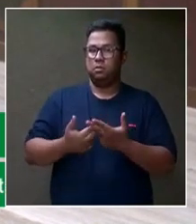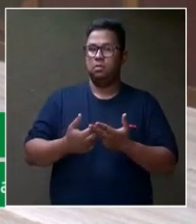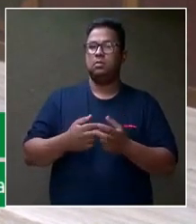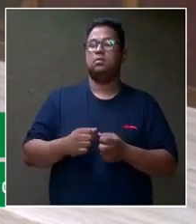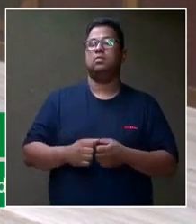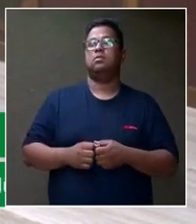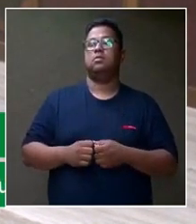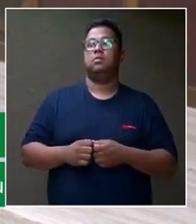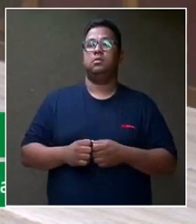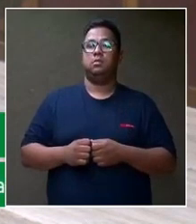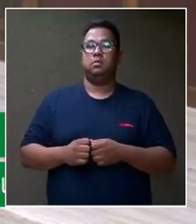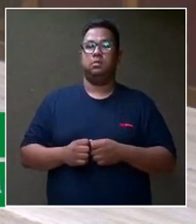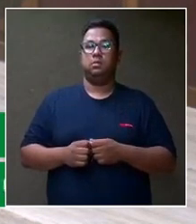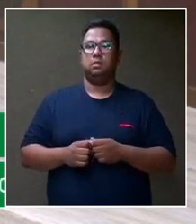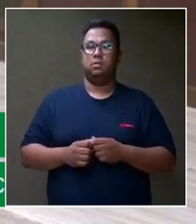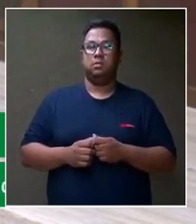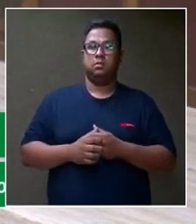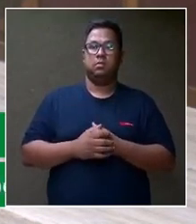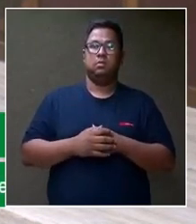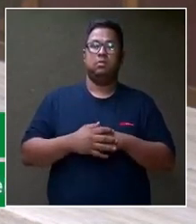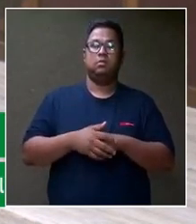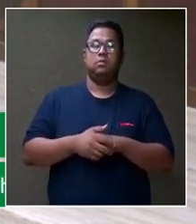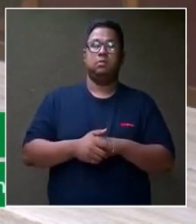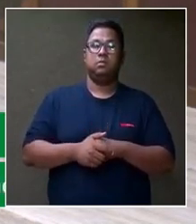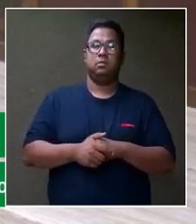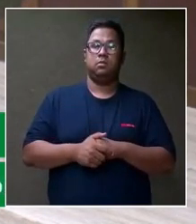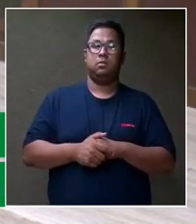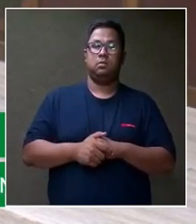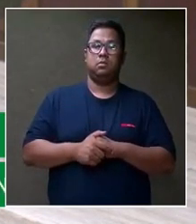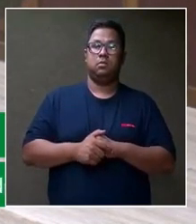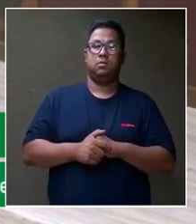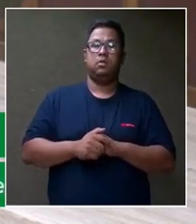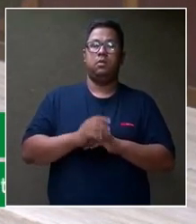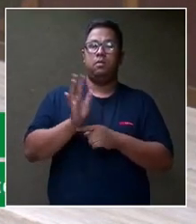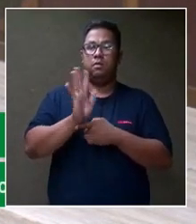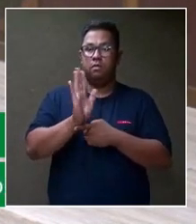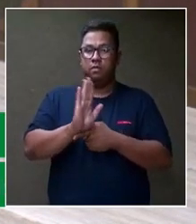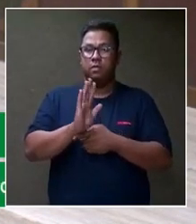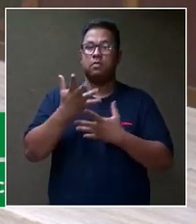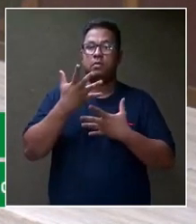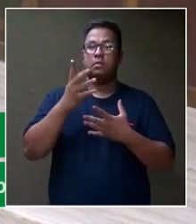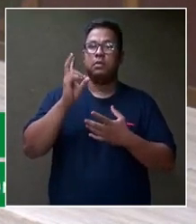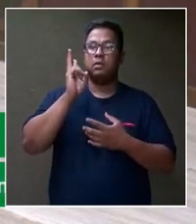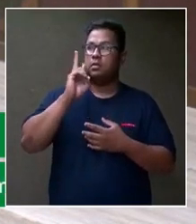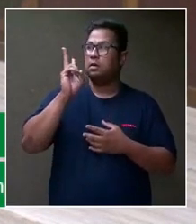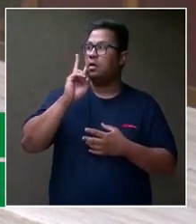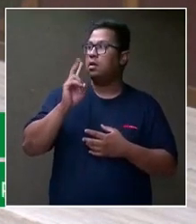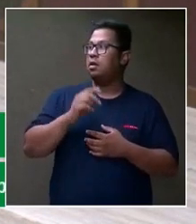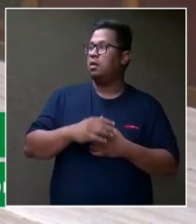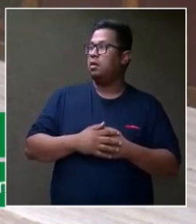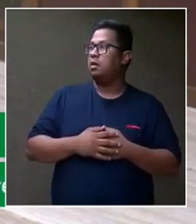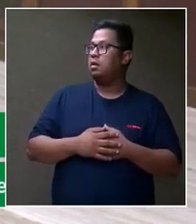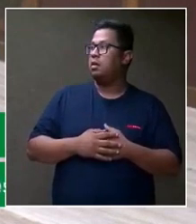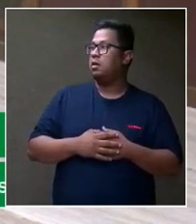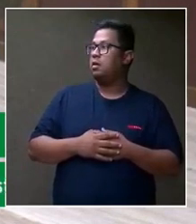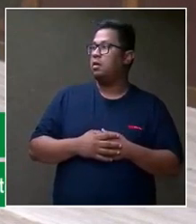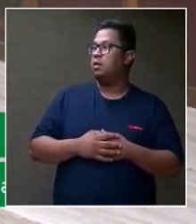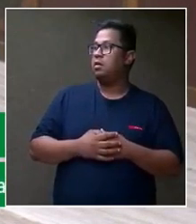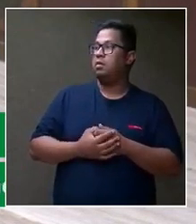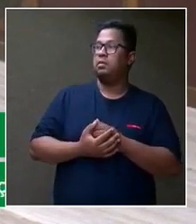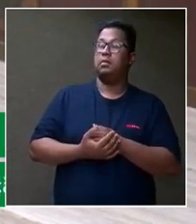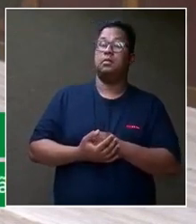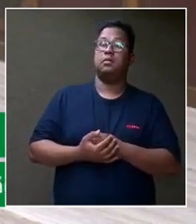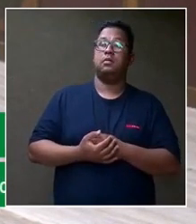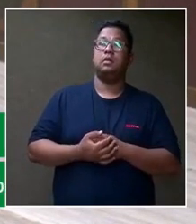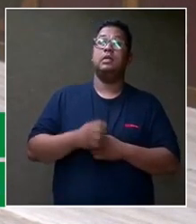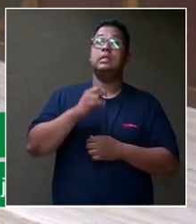para ver se você lembra do que você disse, tá bom? Eu gostaria de colocar uns vídeos aqui também, para ver se ela lembra, que eu quero reperguntar, excelência.